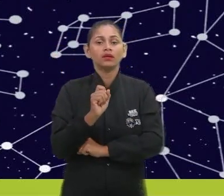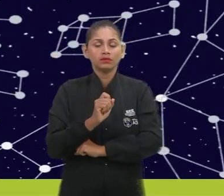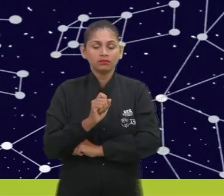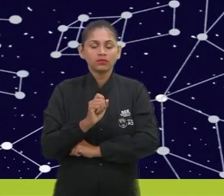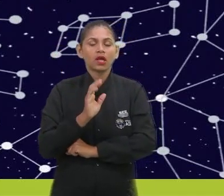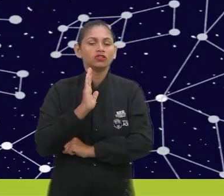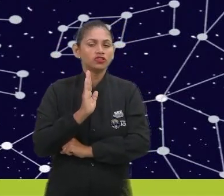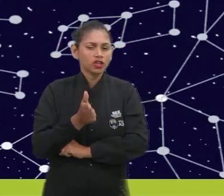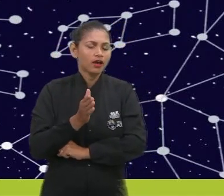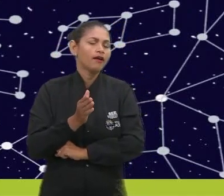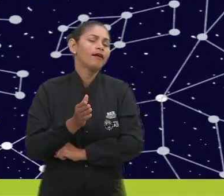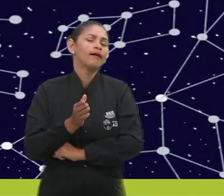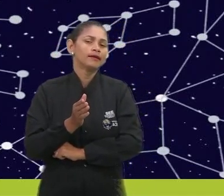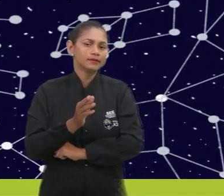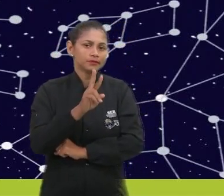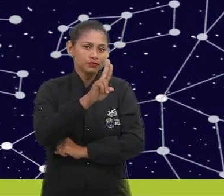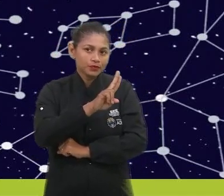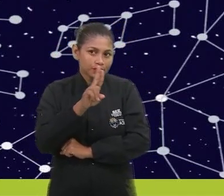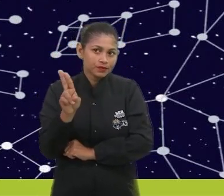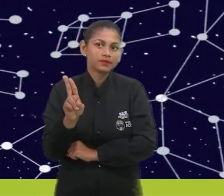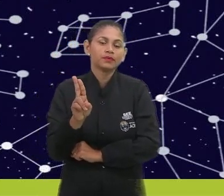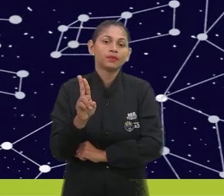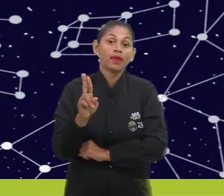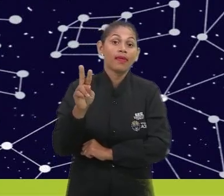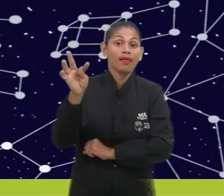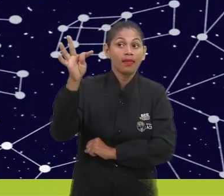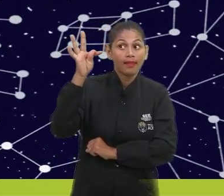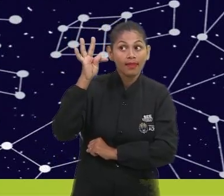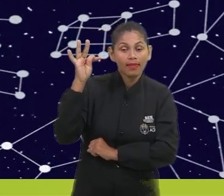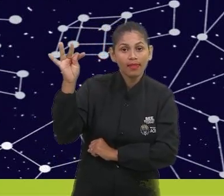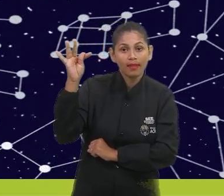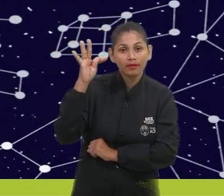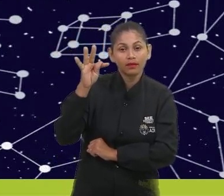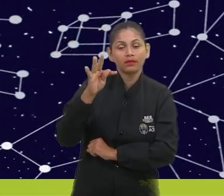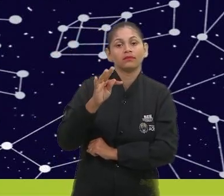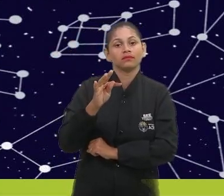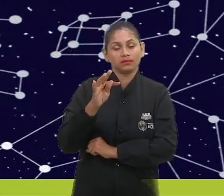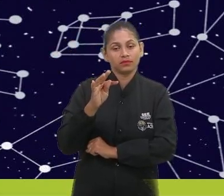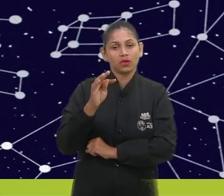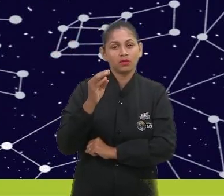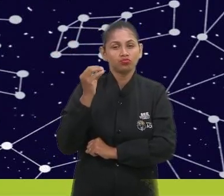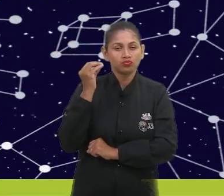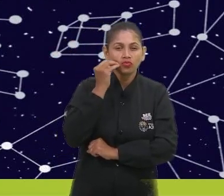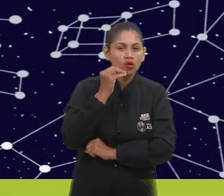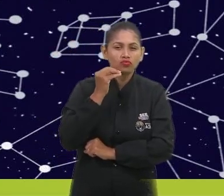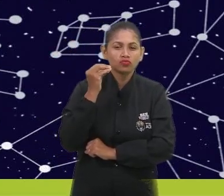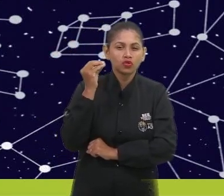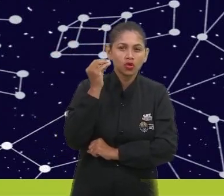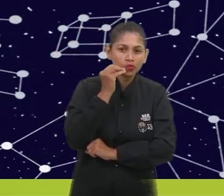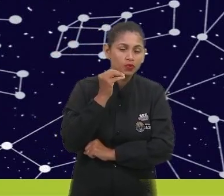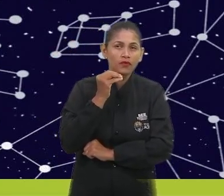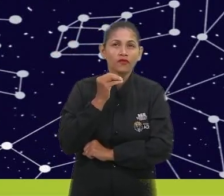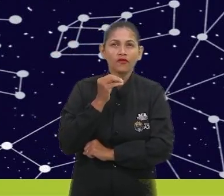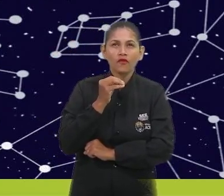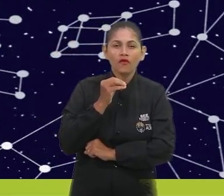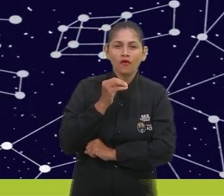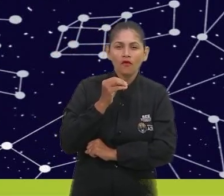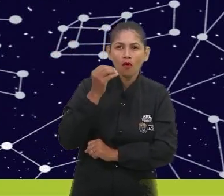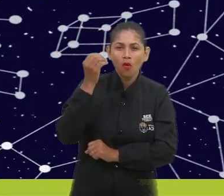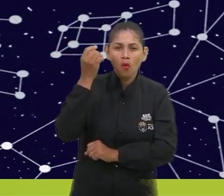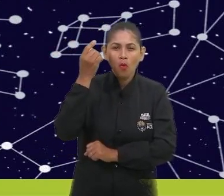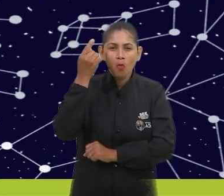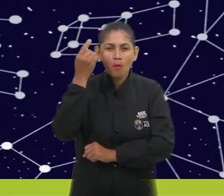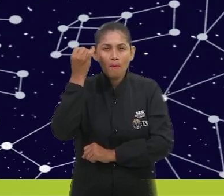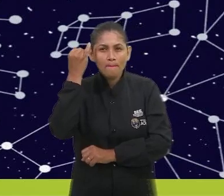ela já diz, ela é teórica, então eu vou desenvolver tentativas, né? Eu vou imaginar tentativas, claro que